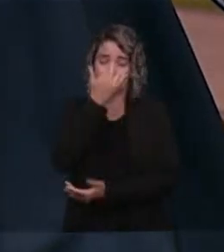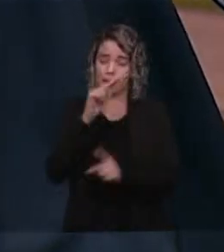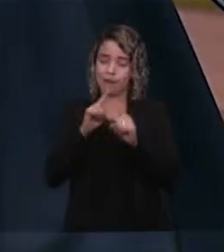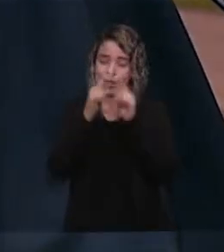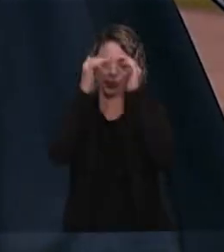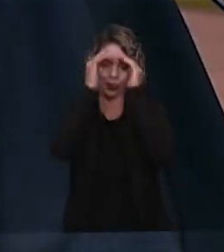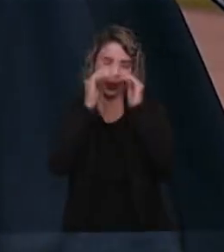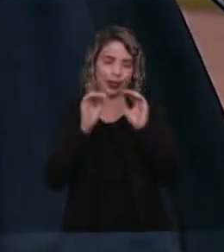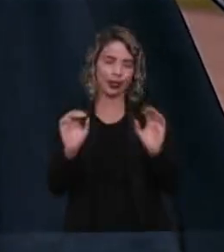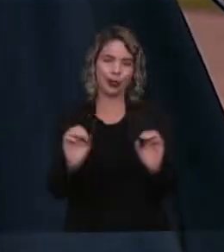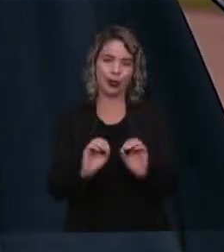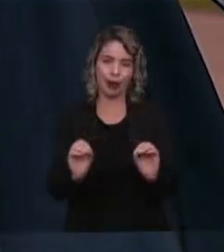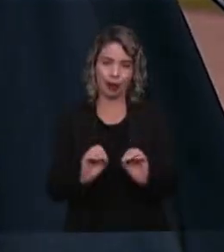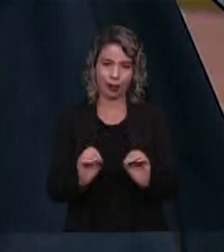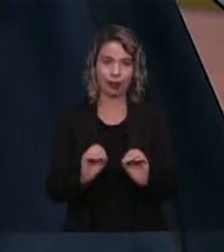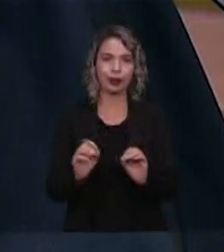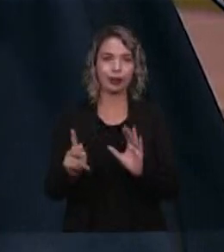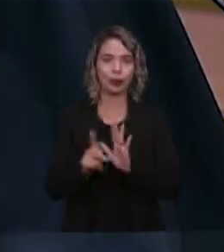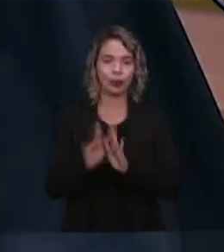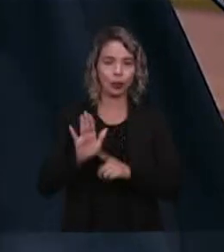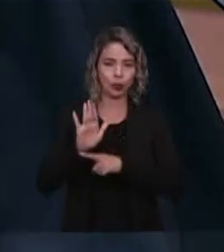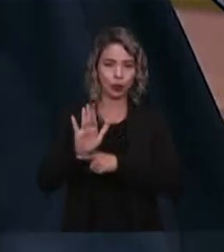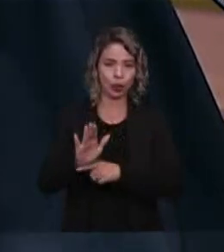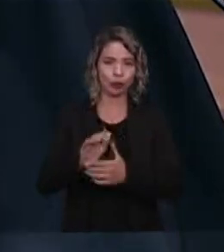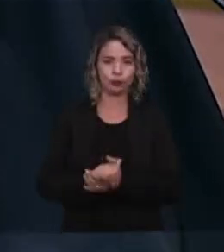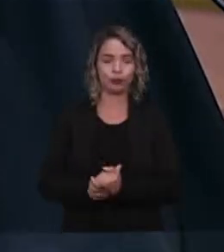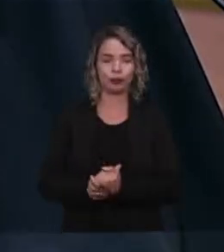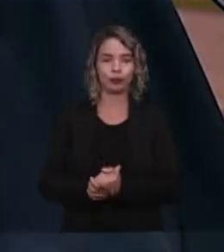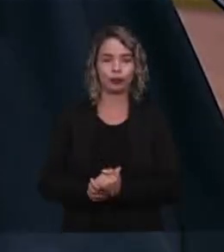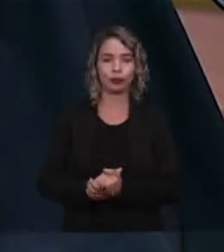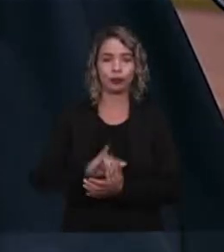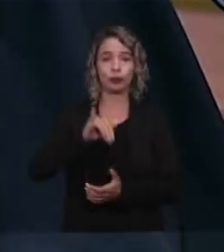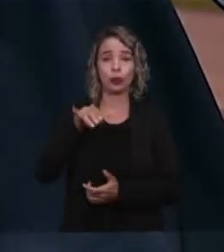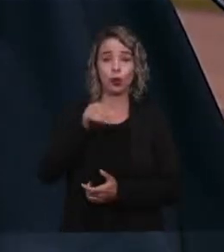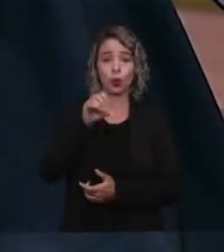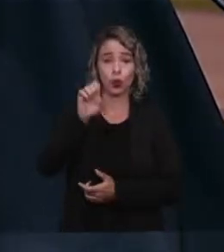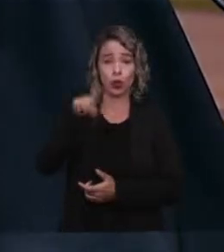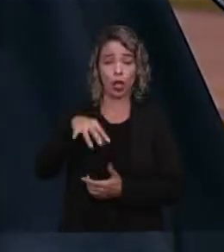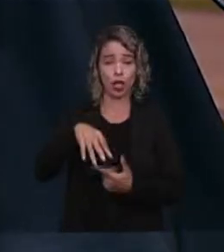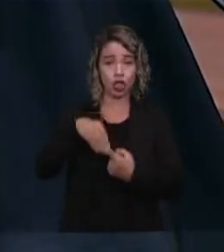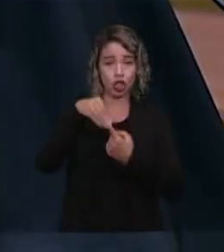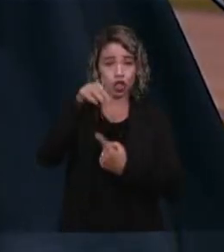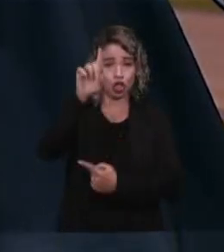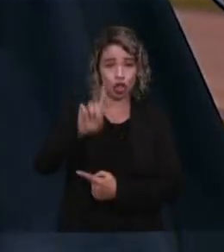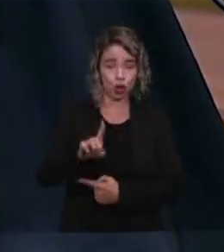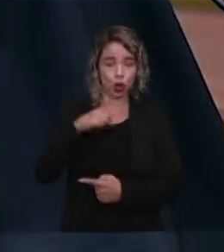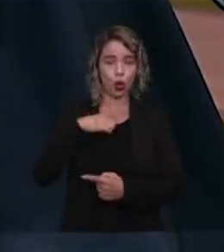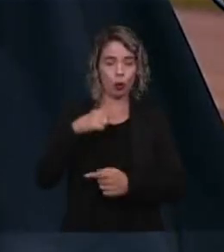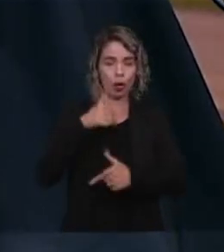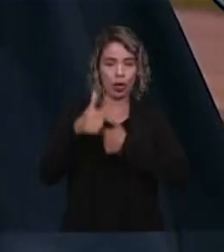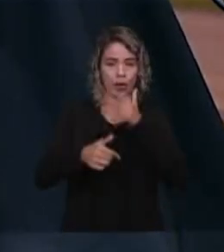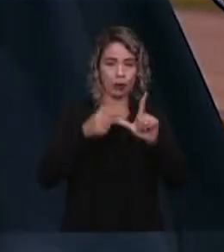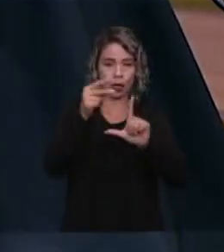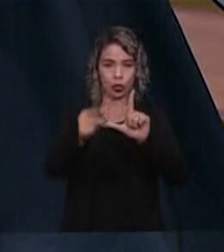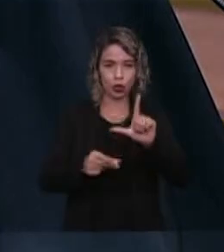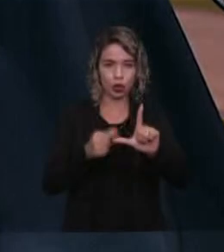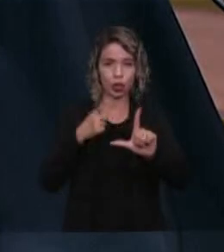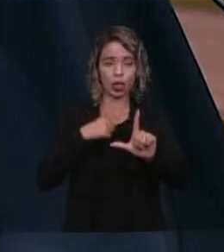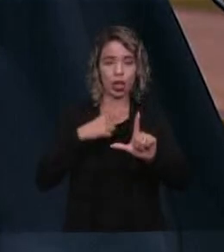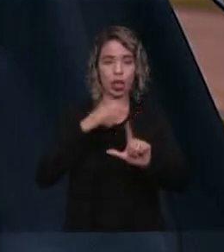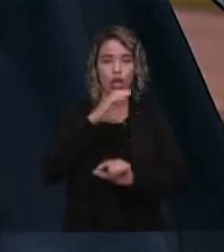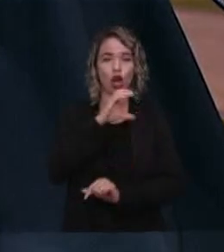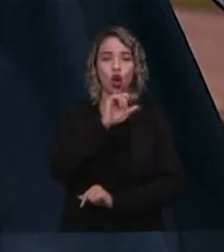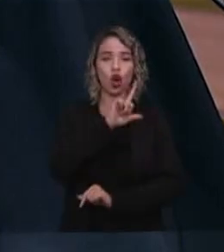atendido. Fecho aspas. Sobre a indicação de José Zonins para a Diretoria de Operações e Logística, esclareceu o acusado Fernando Collor